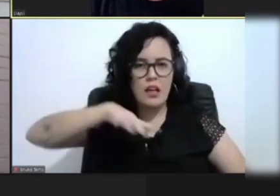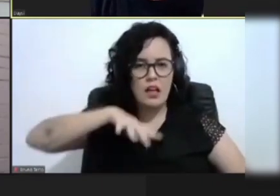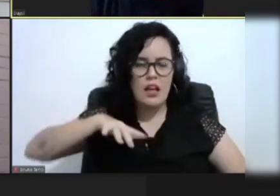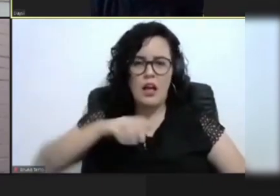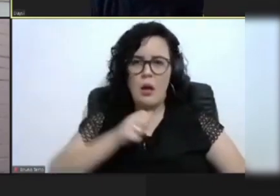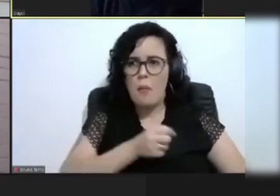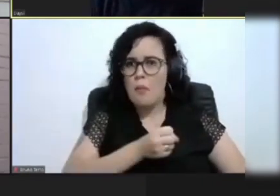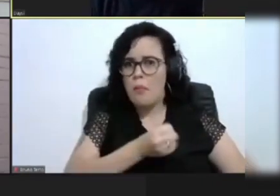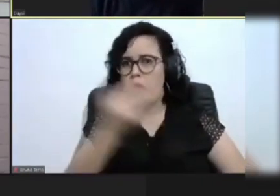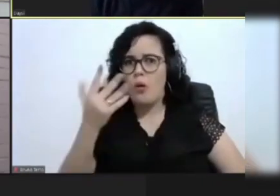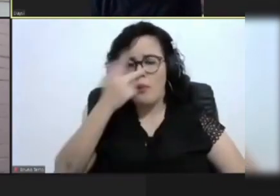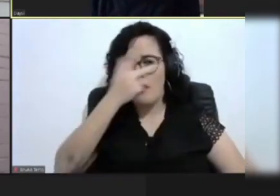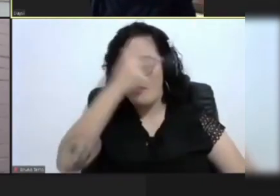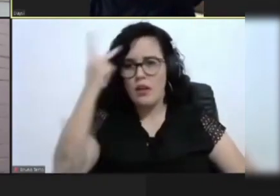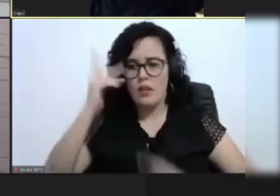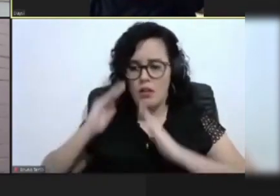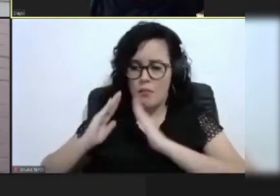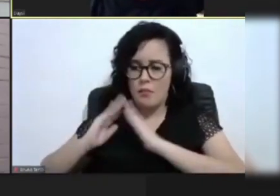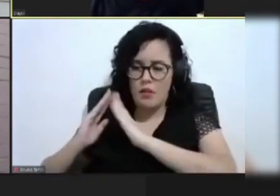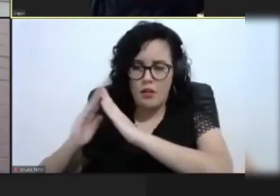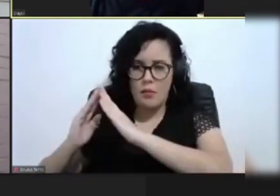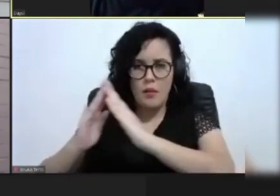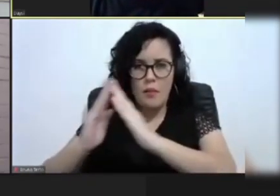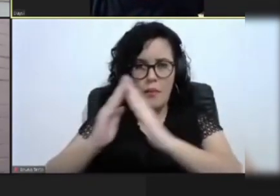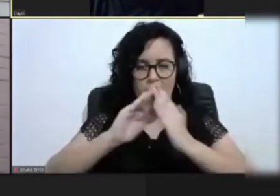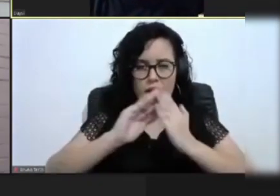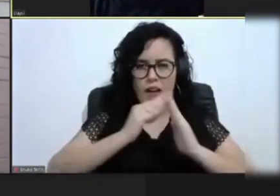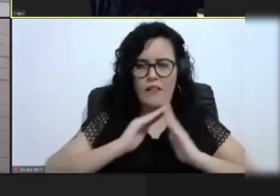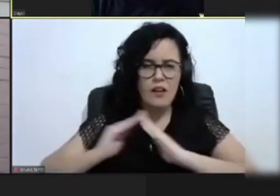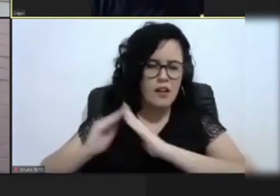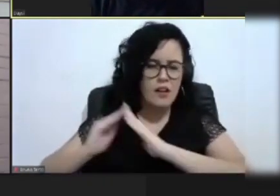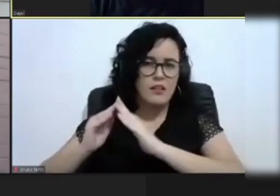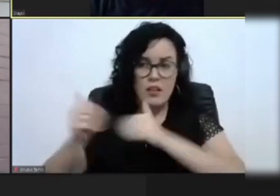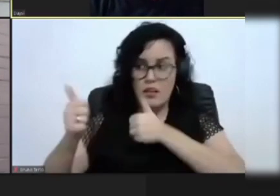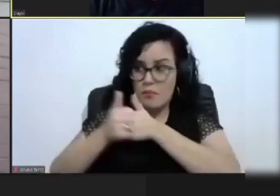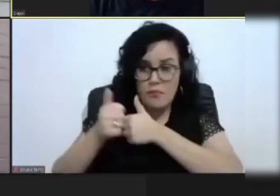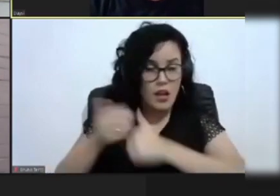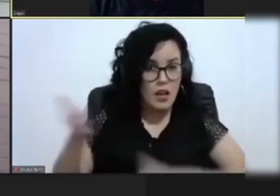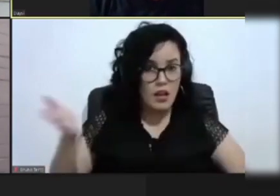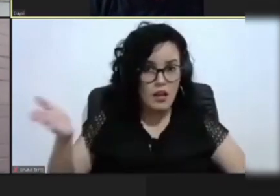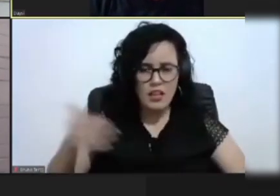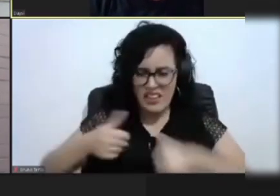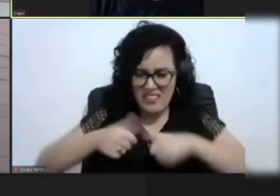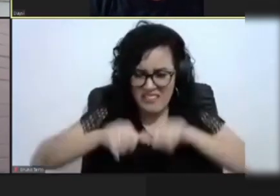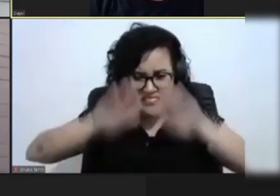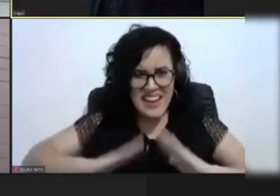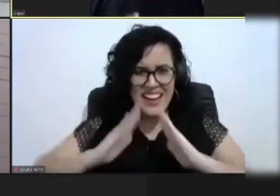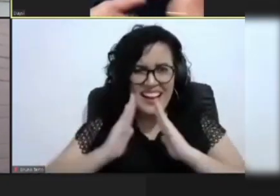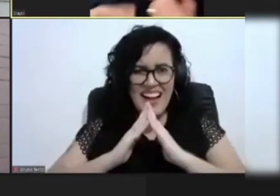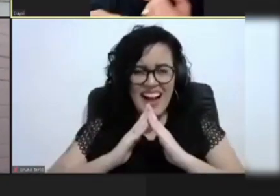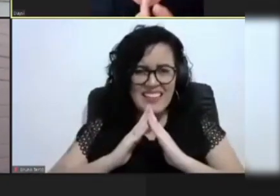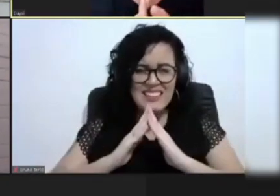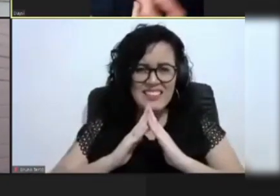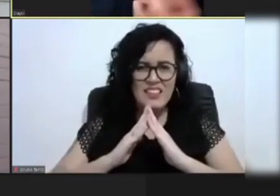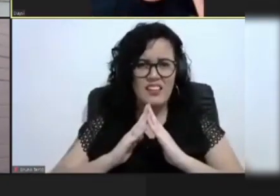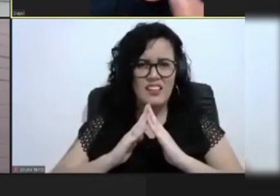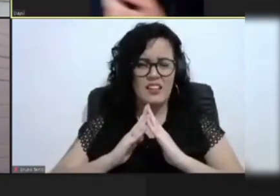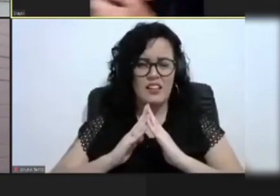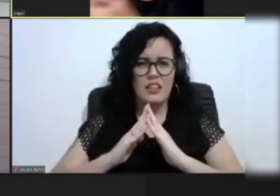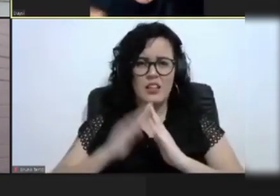de famílias. Aqui perto, né, fique em casa, nessas condições, sem água